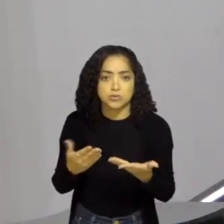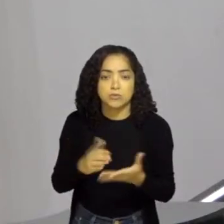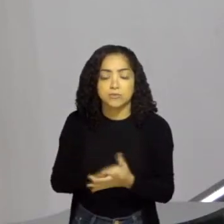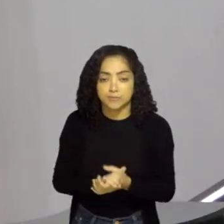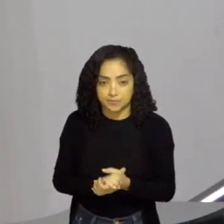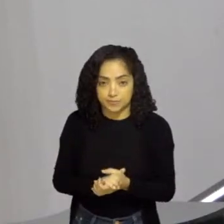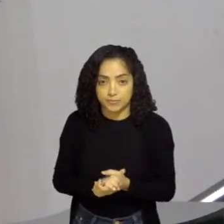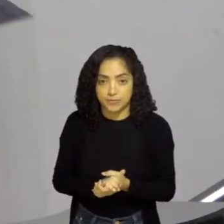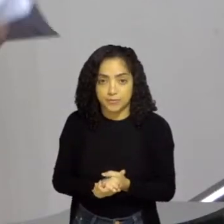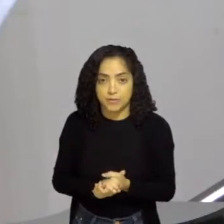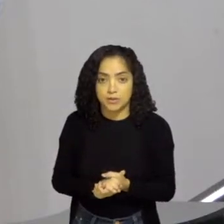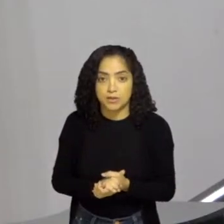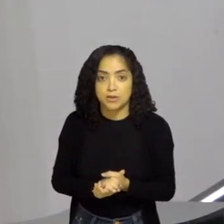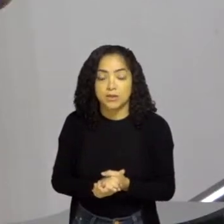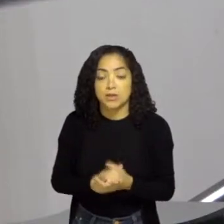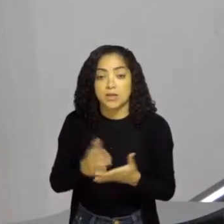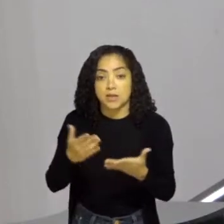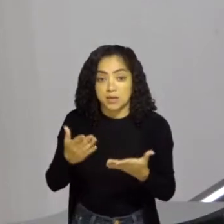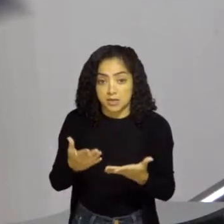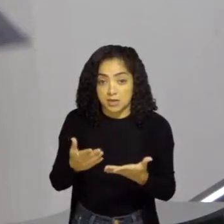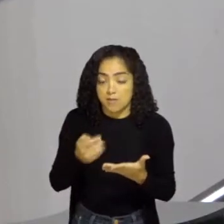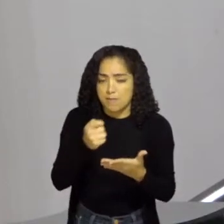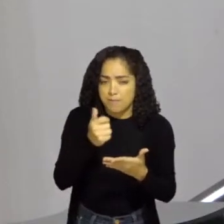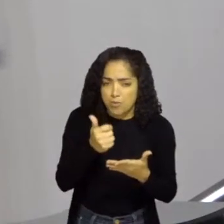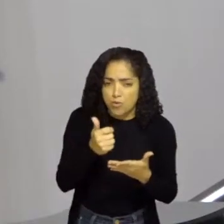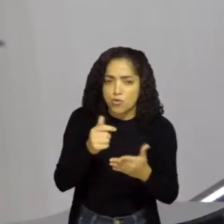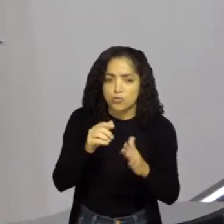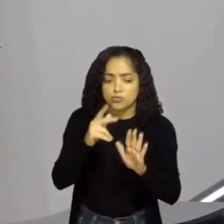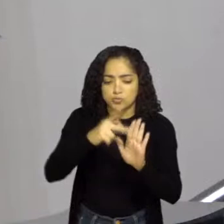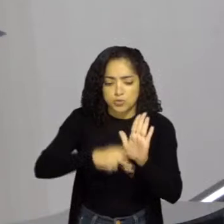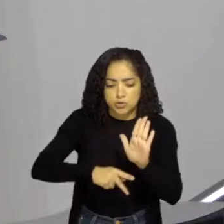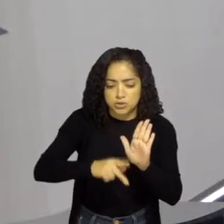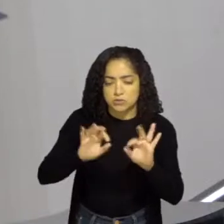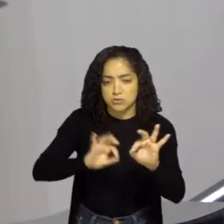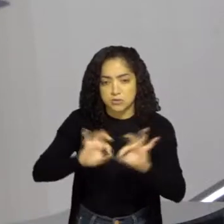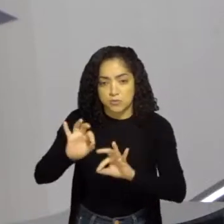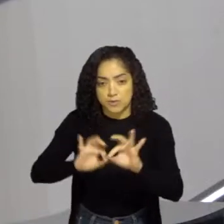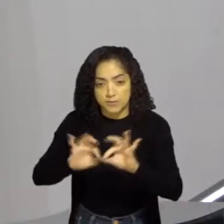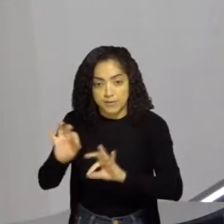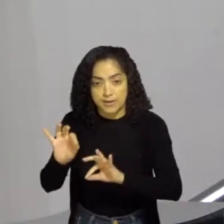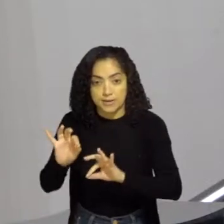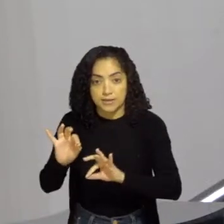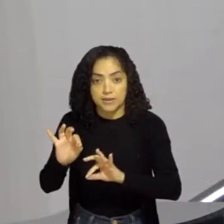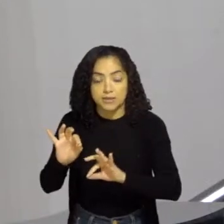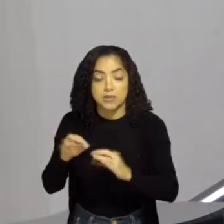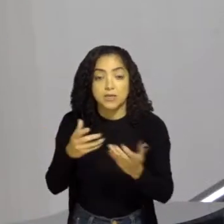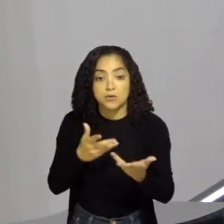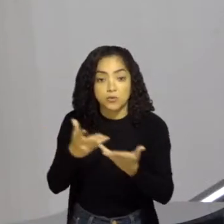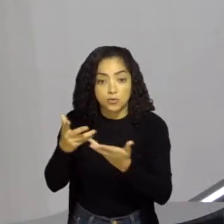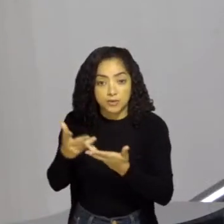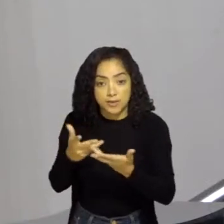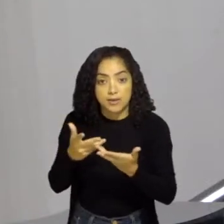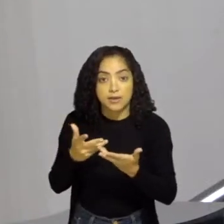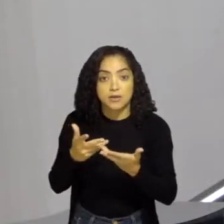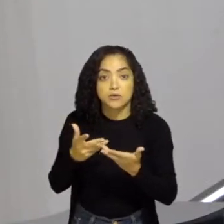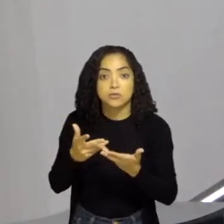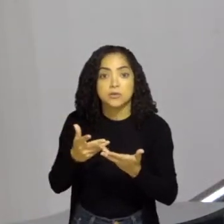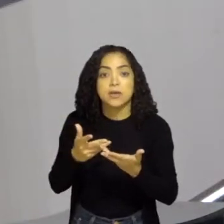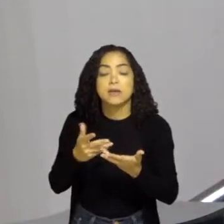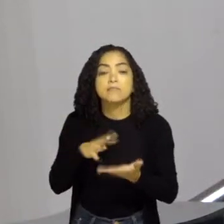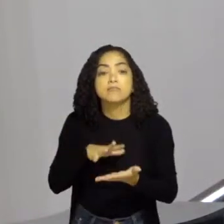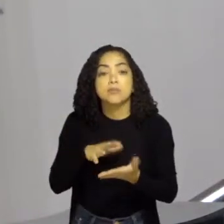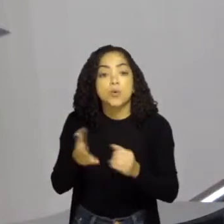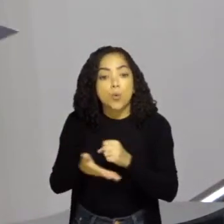a torcida. Os poucos projetos que eu faço nessa casa, eu busco fundamentar e